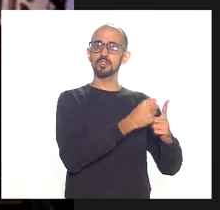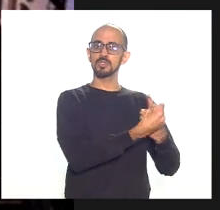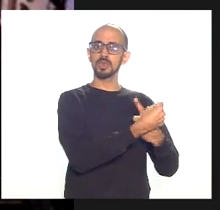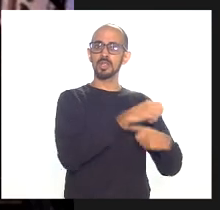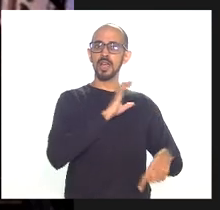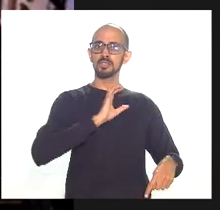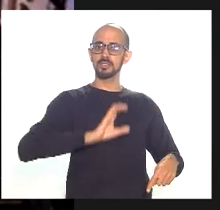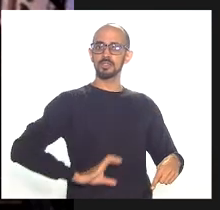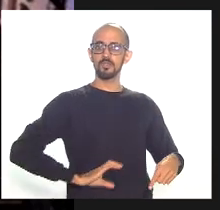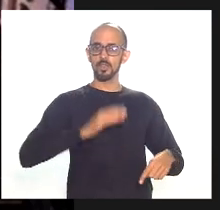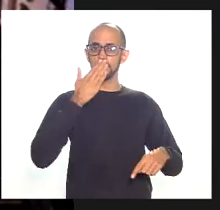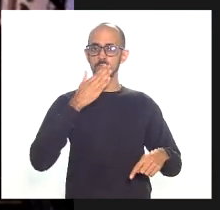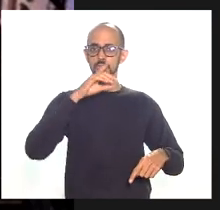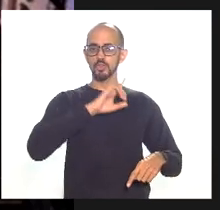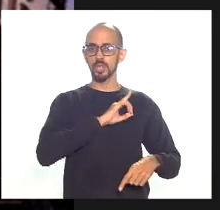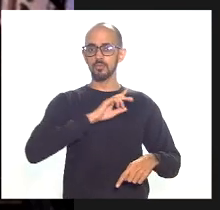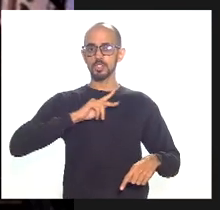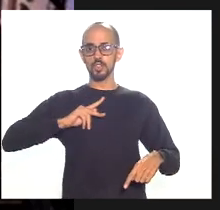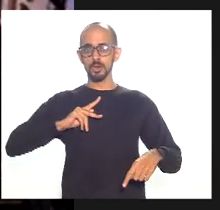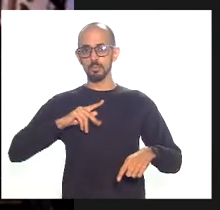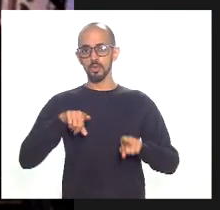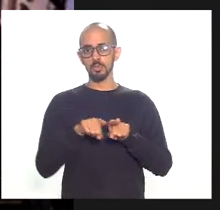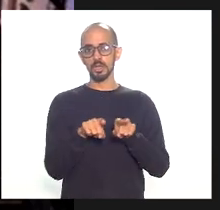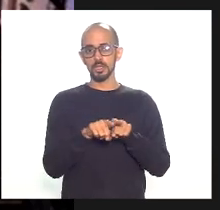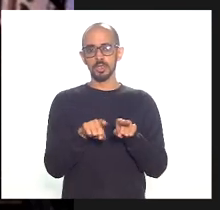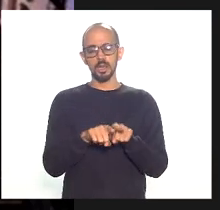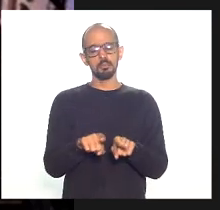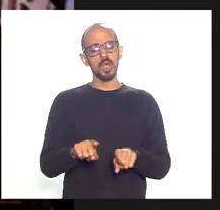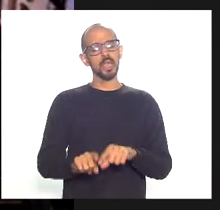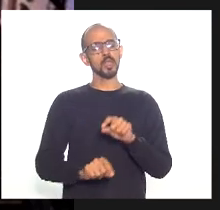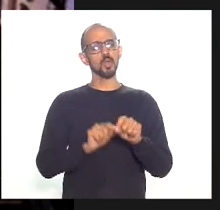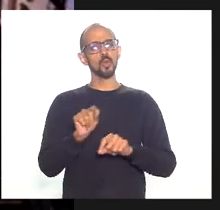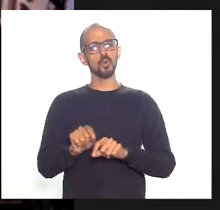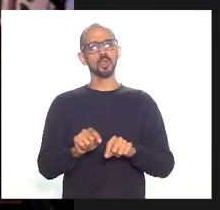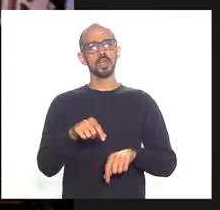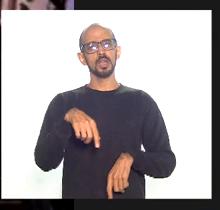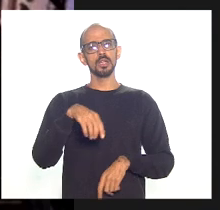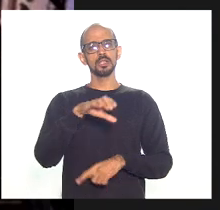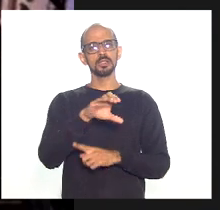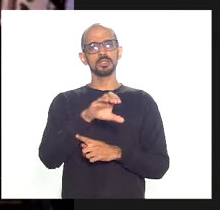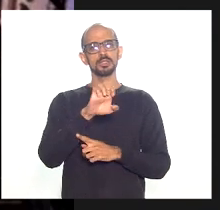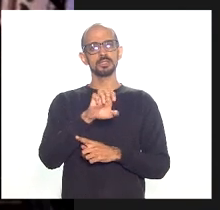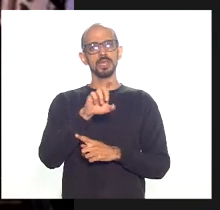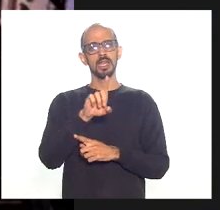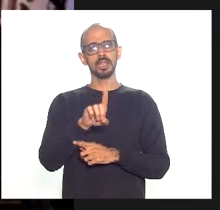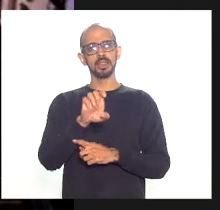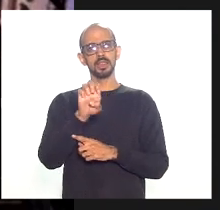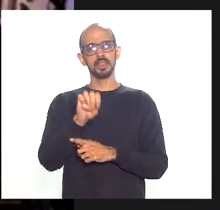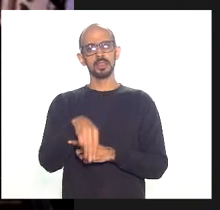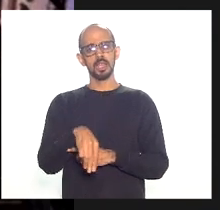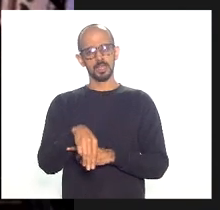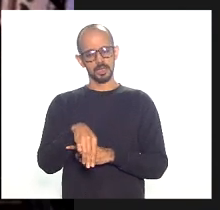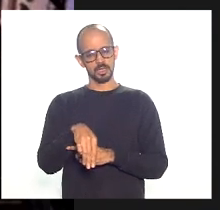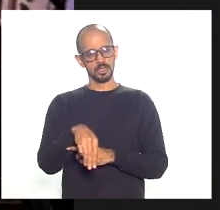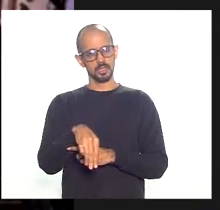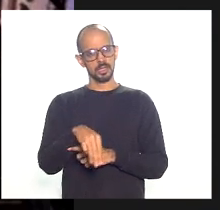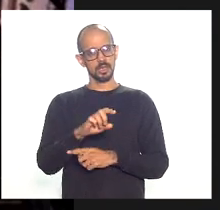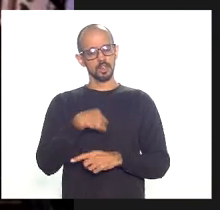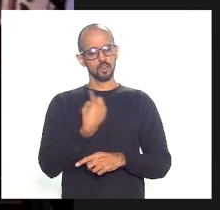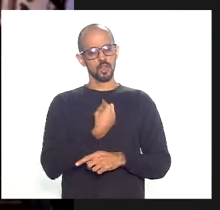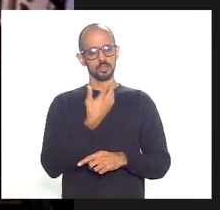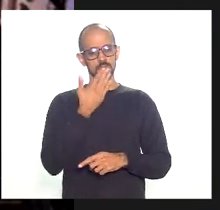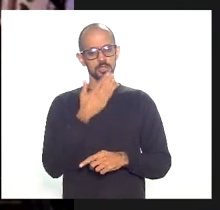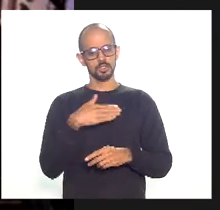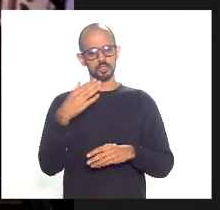incluindo a Defensoria Pública também e o SEDECA. Nós pedimos a contribuição de